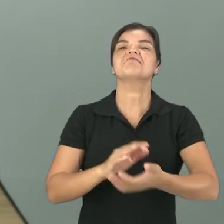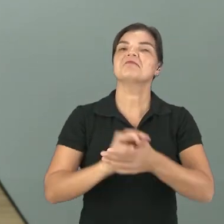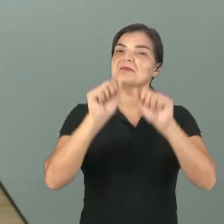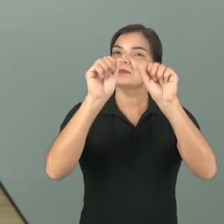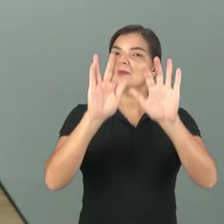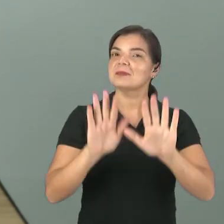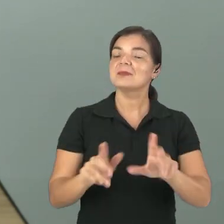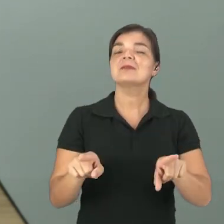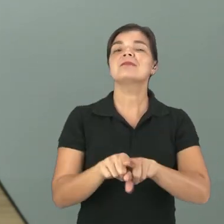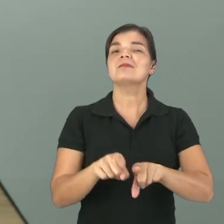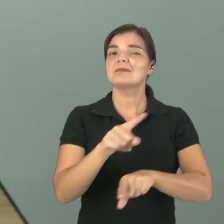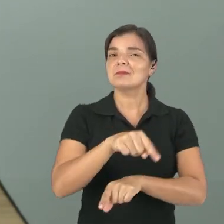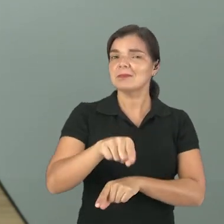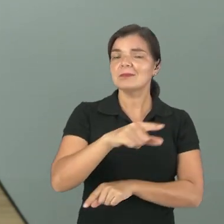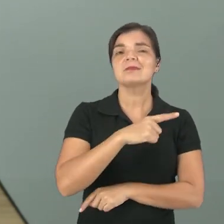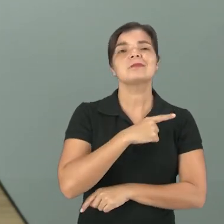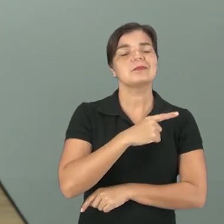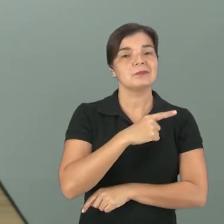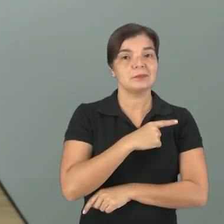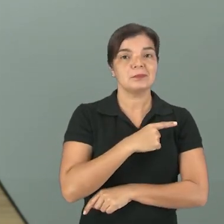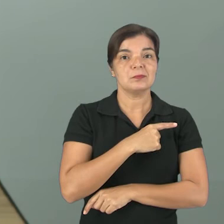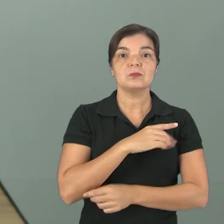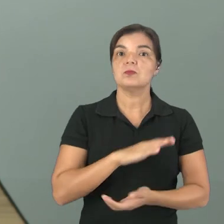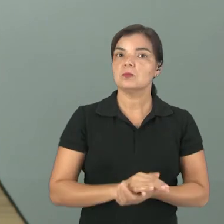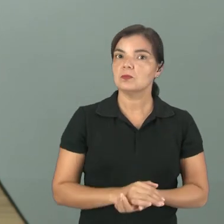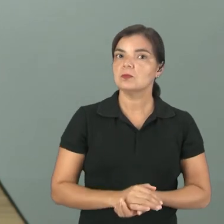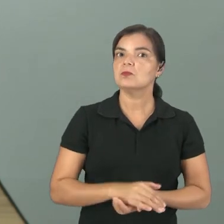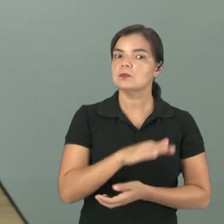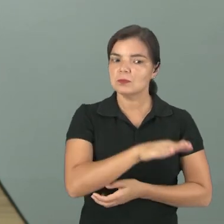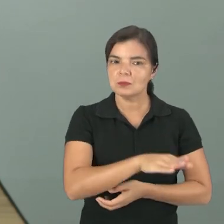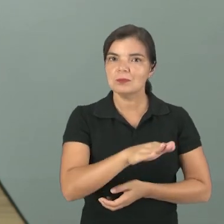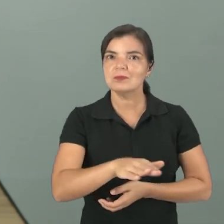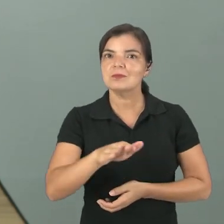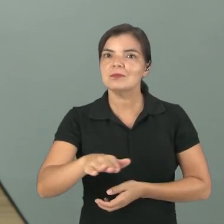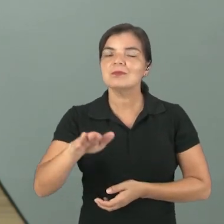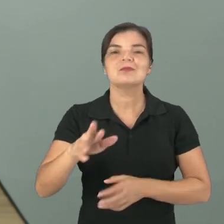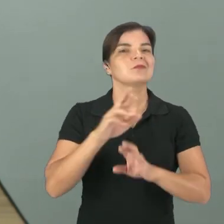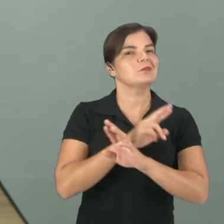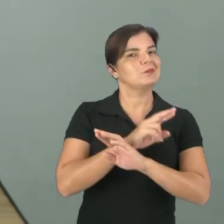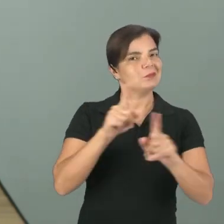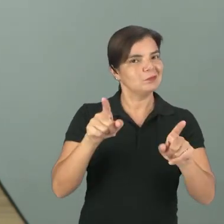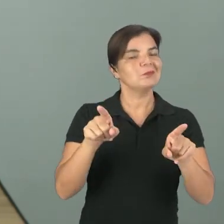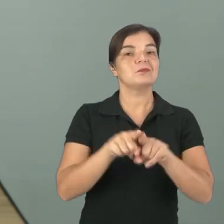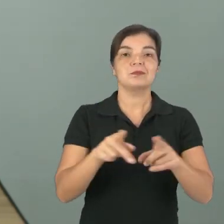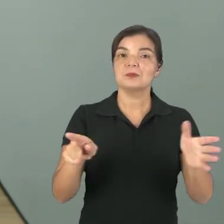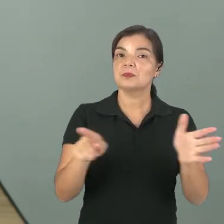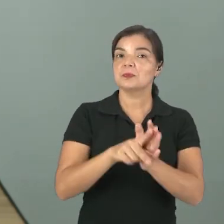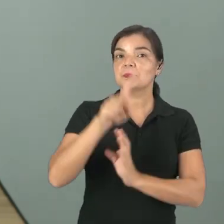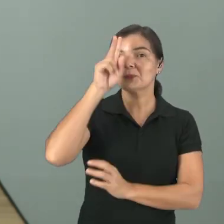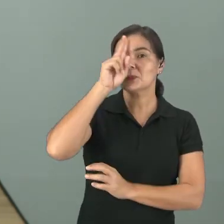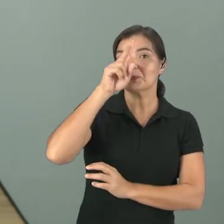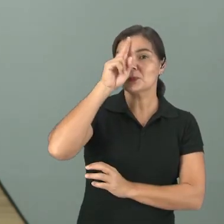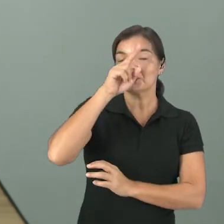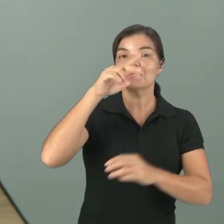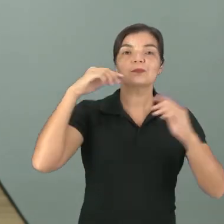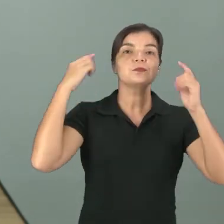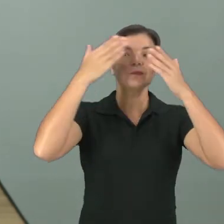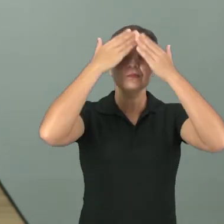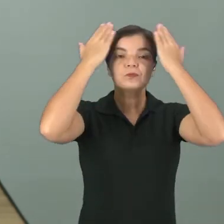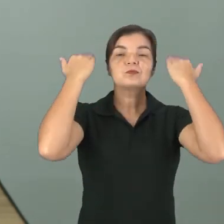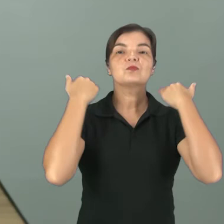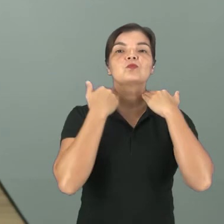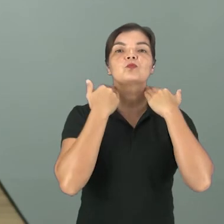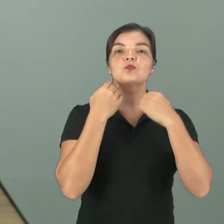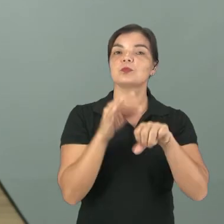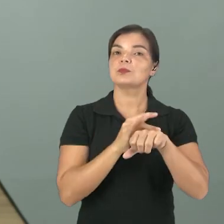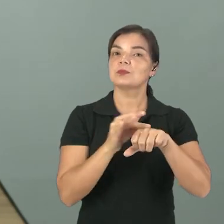só. E na Branca de Neve também tem seres diferenciados, não é mesmo? Nós sabemos que a própria história fala a Branca de